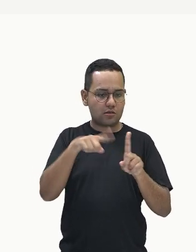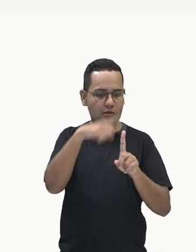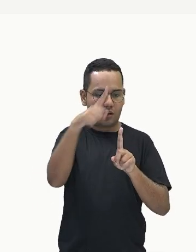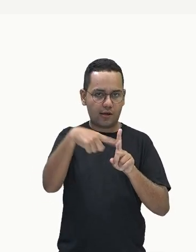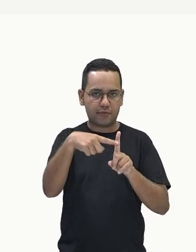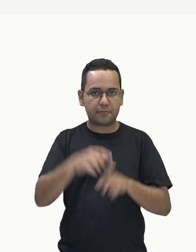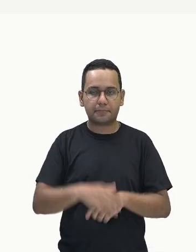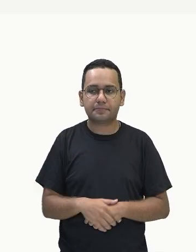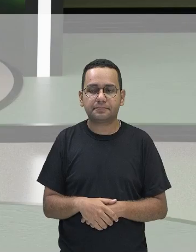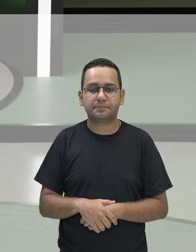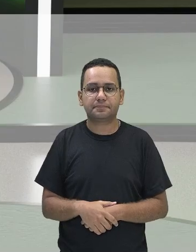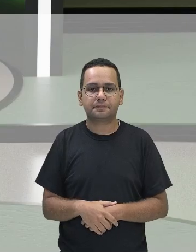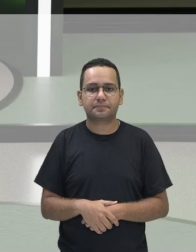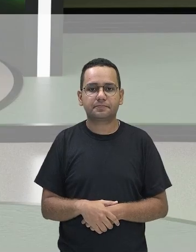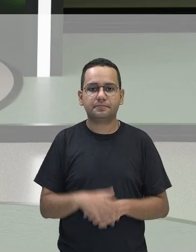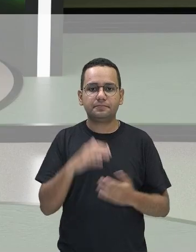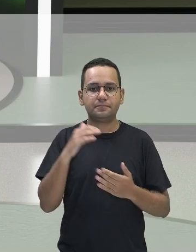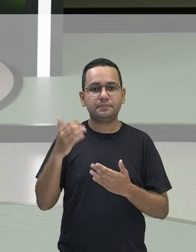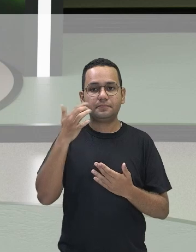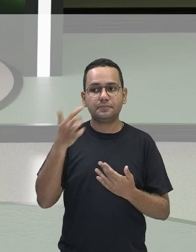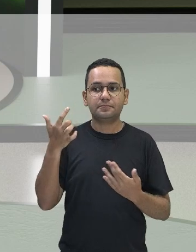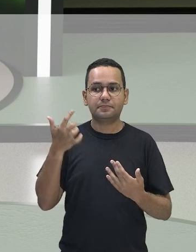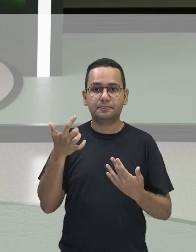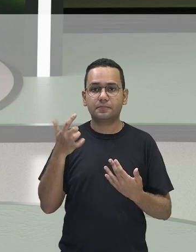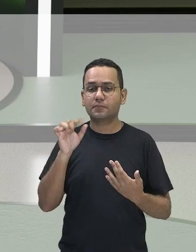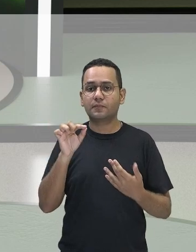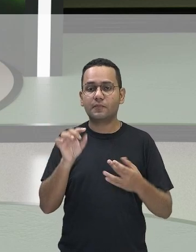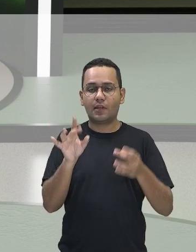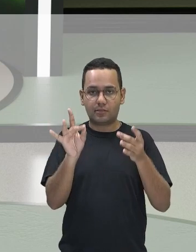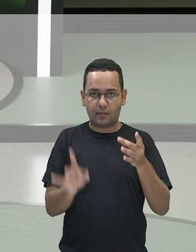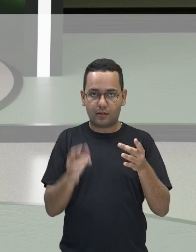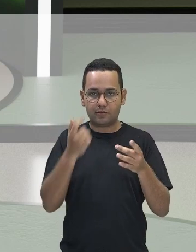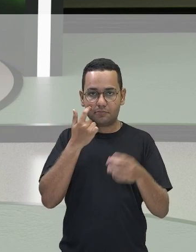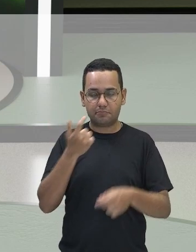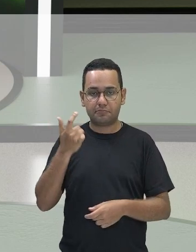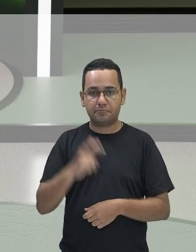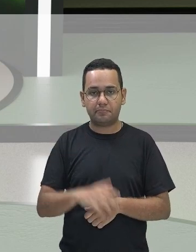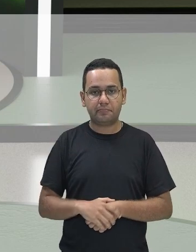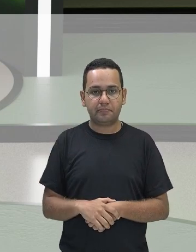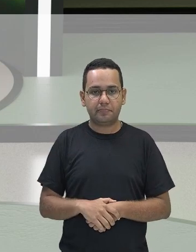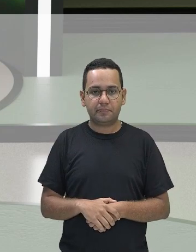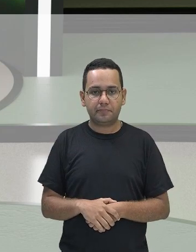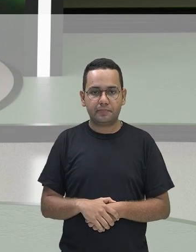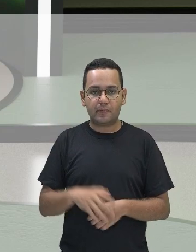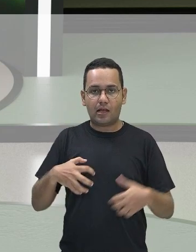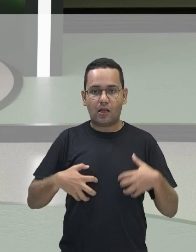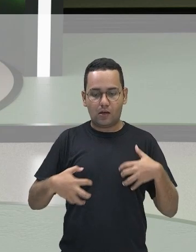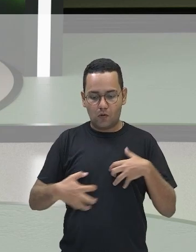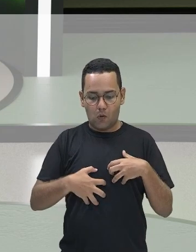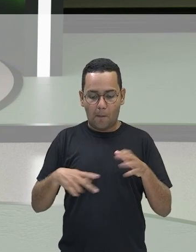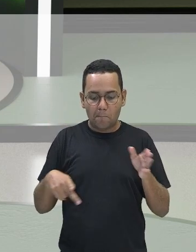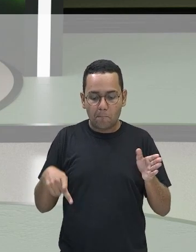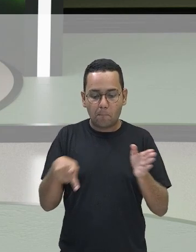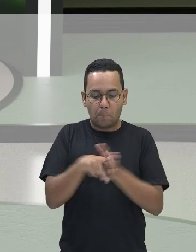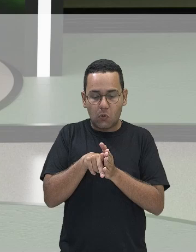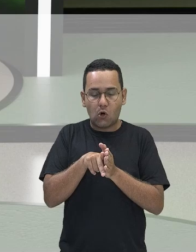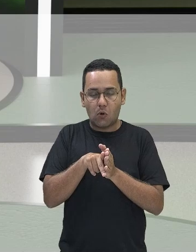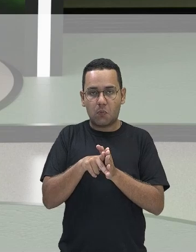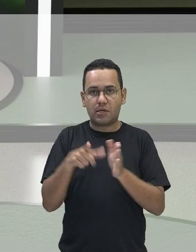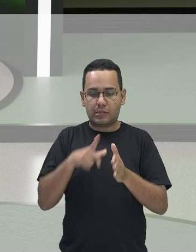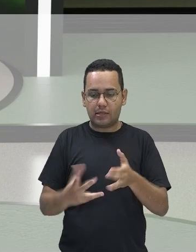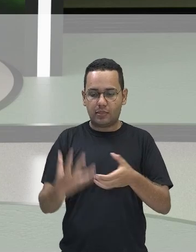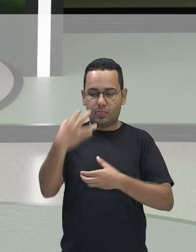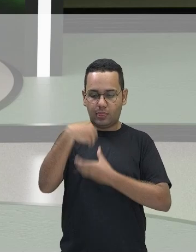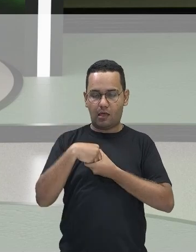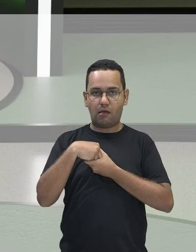agora observar em mais detalhes os elementos, os órgãos, né, as estruturas que compõem o